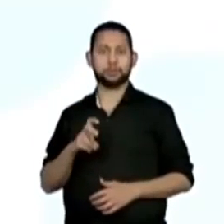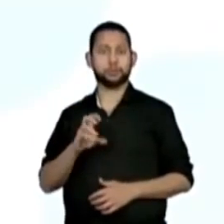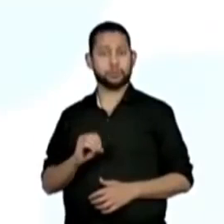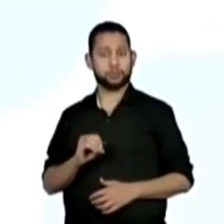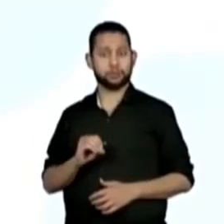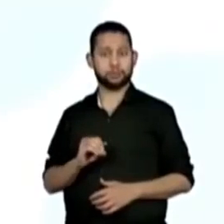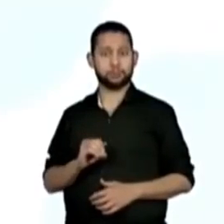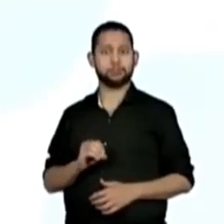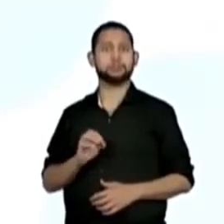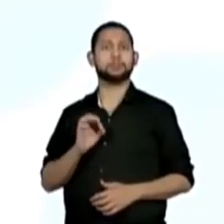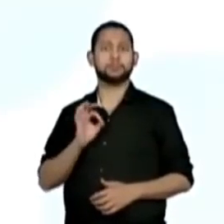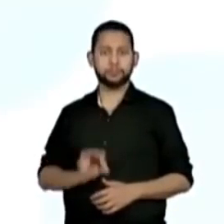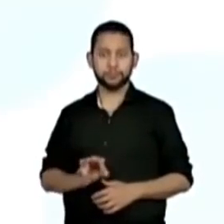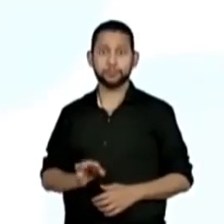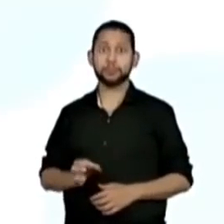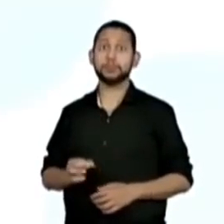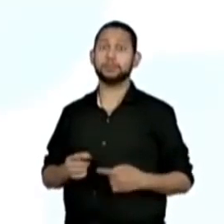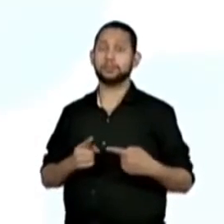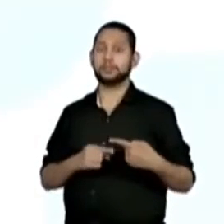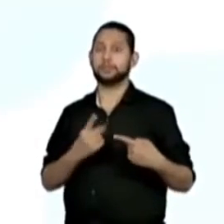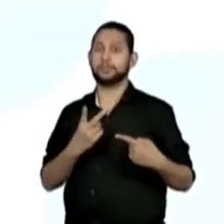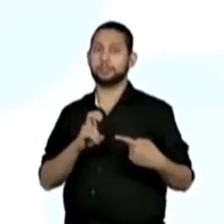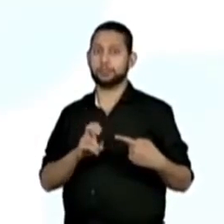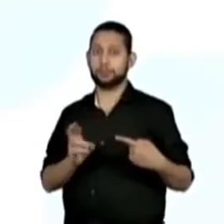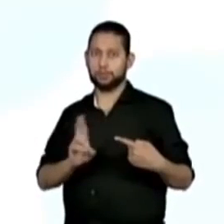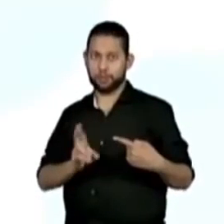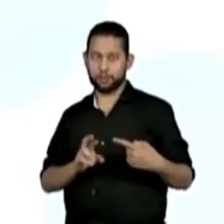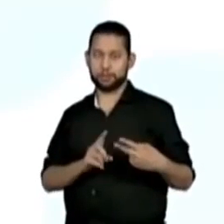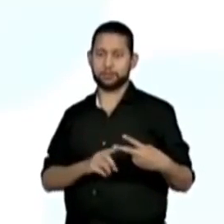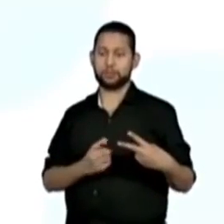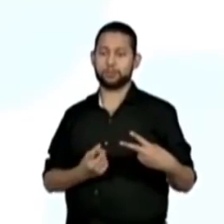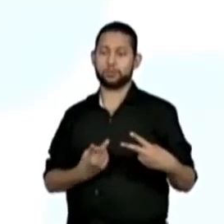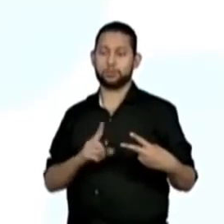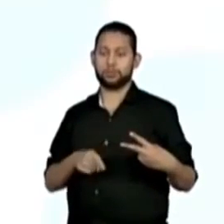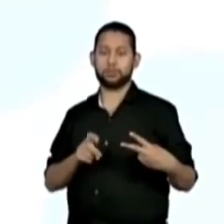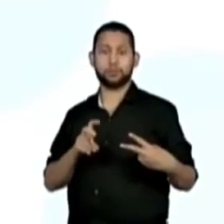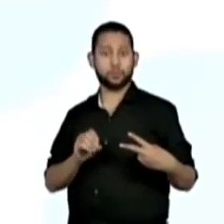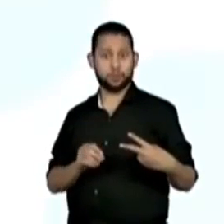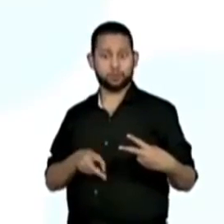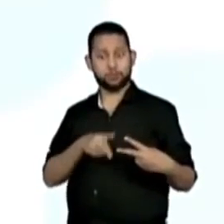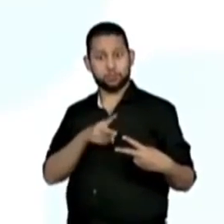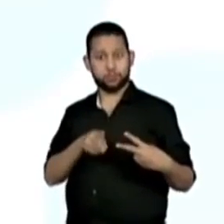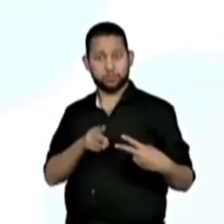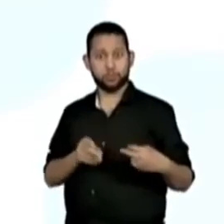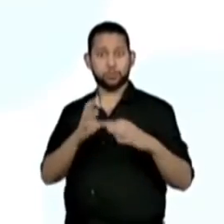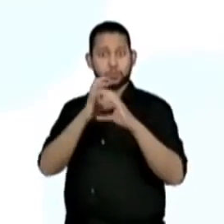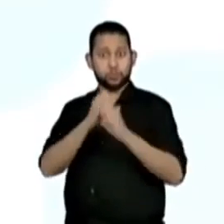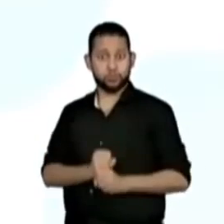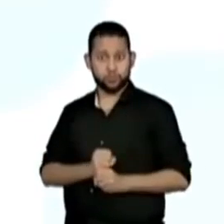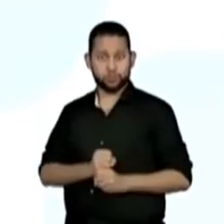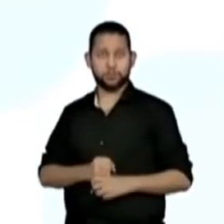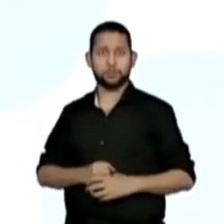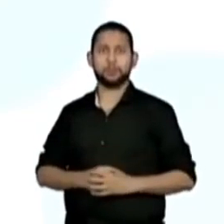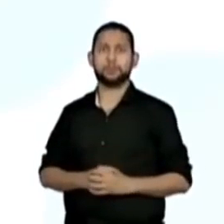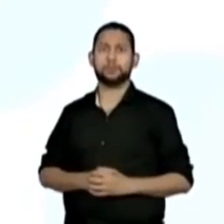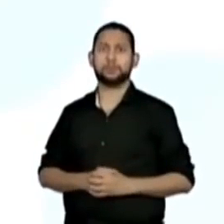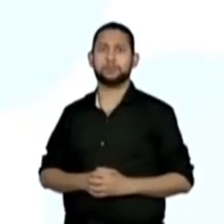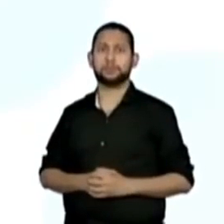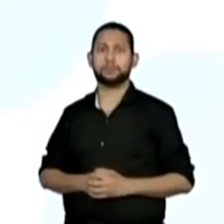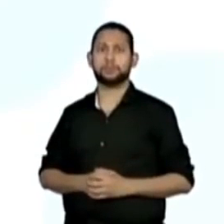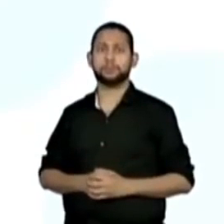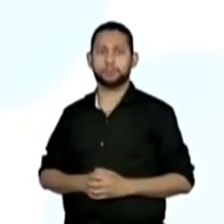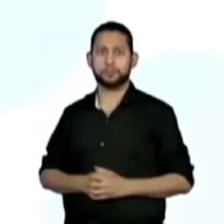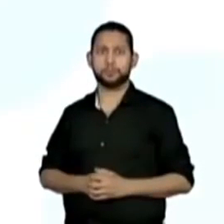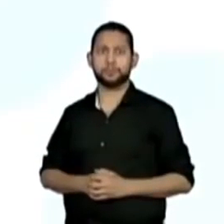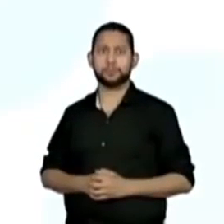50 então eu somar os 10% mais os 5%